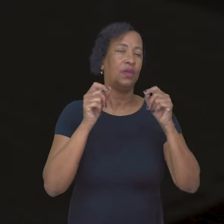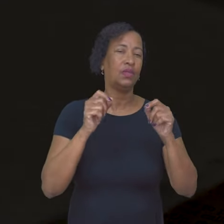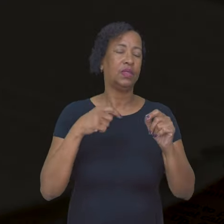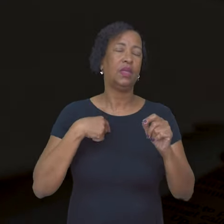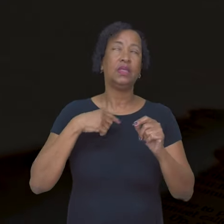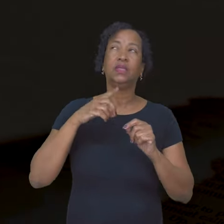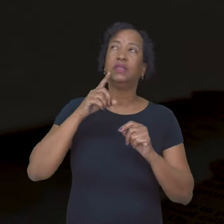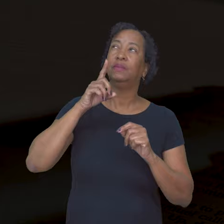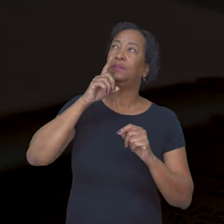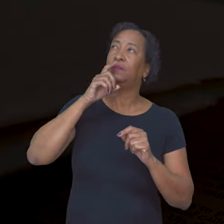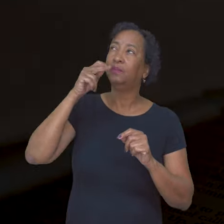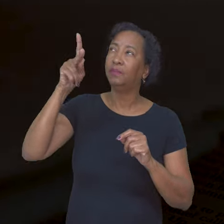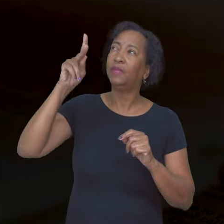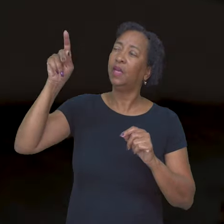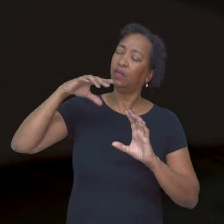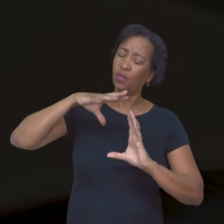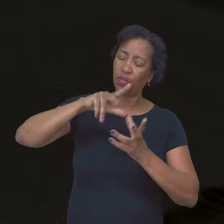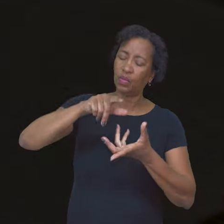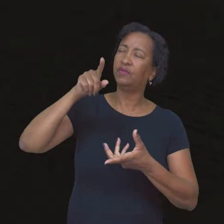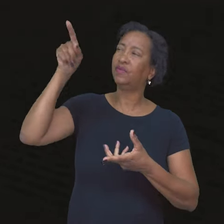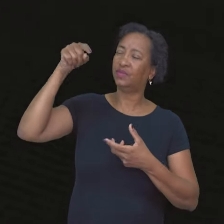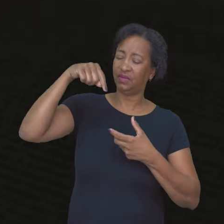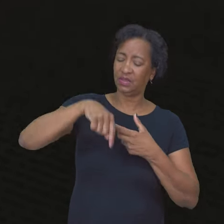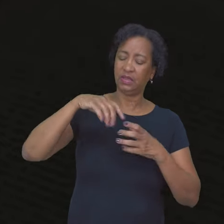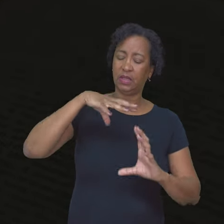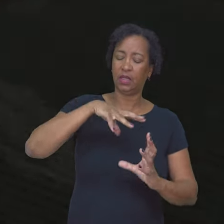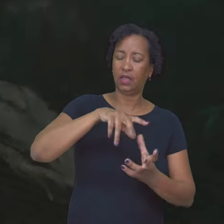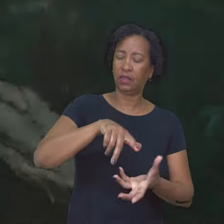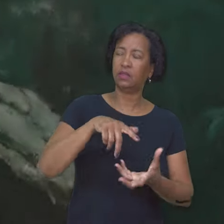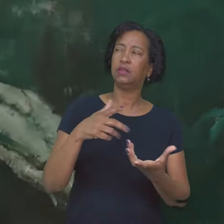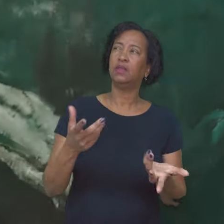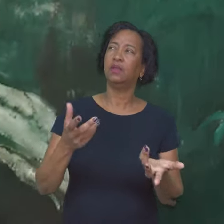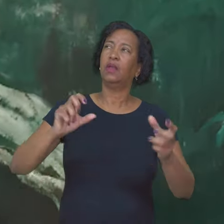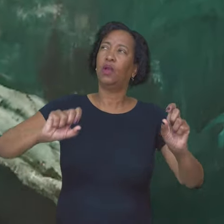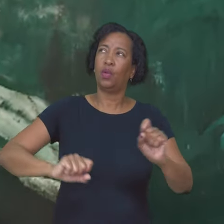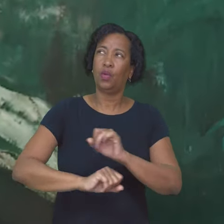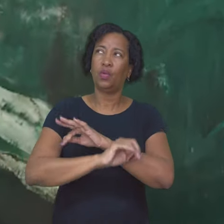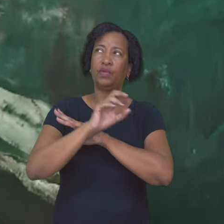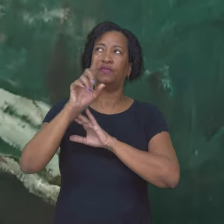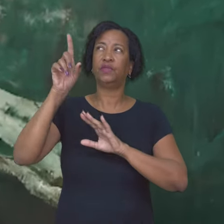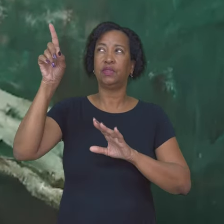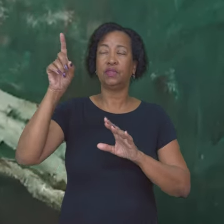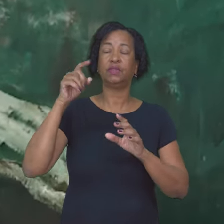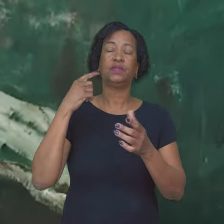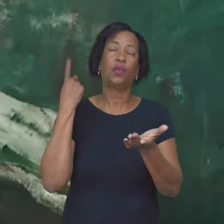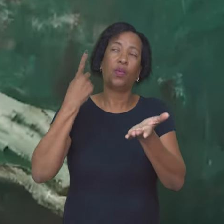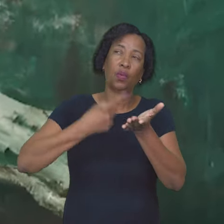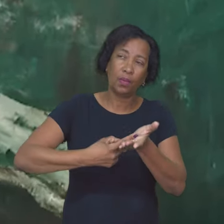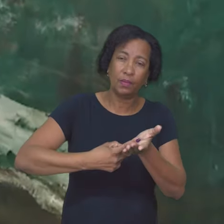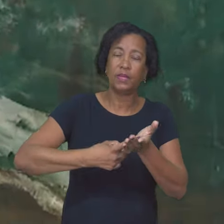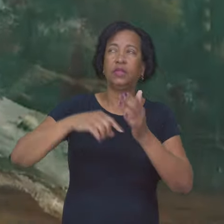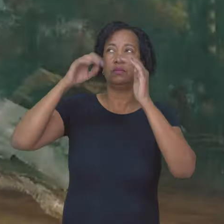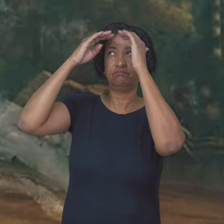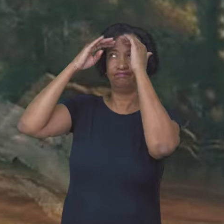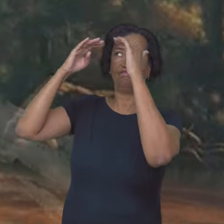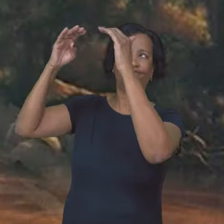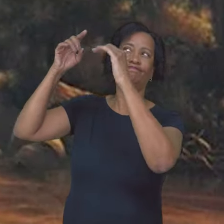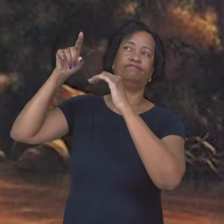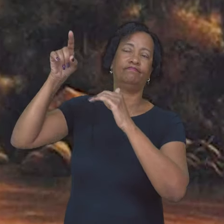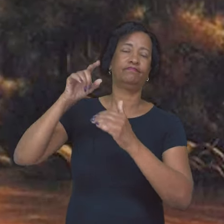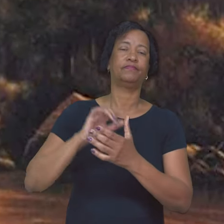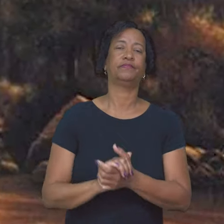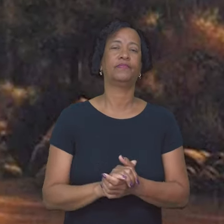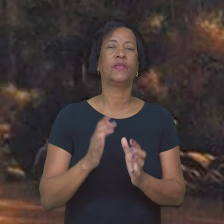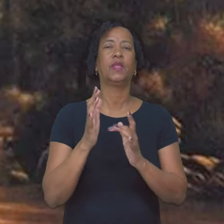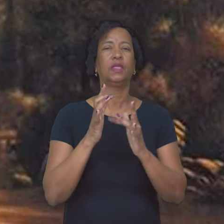Terra completando a obra que me deste para fazer que declaração profunda essa né Jesus